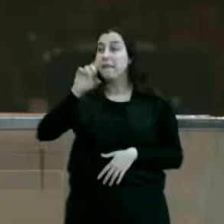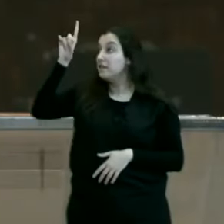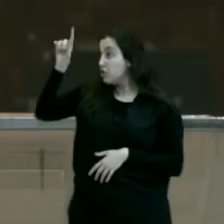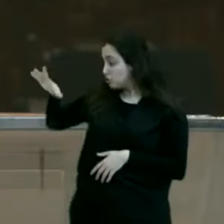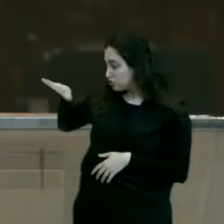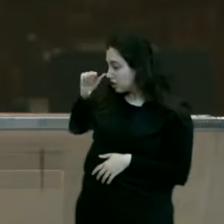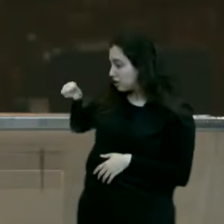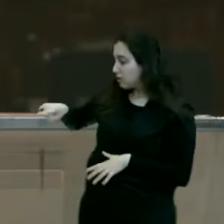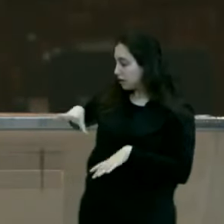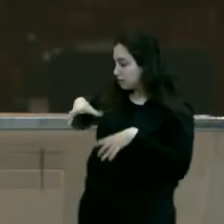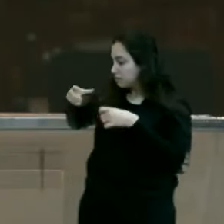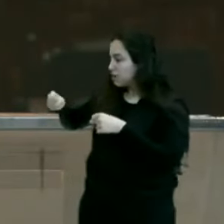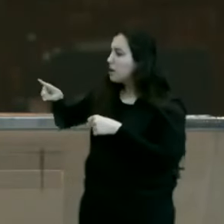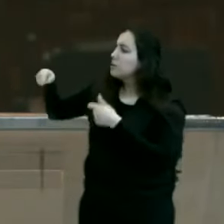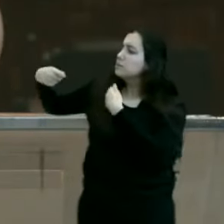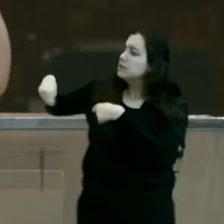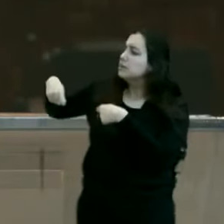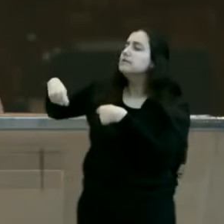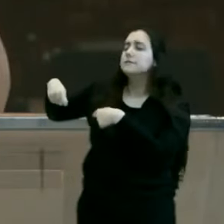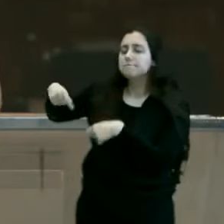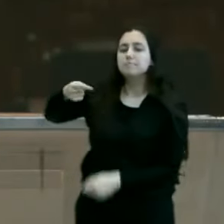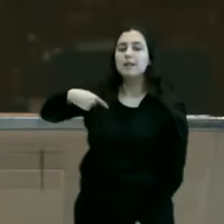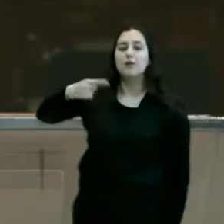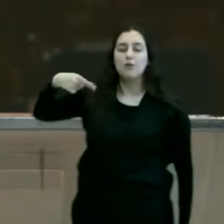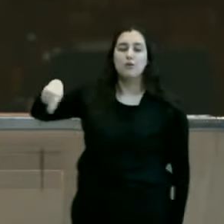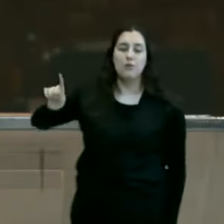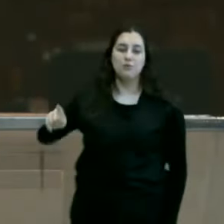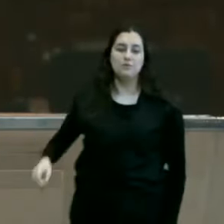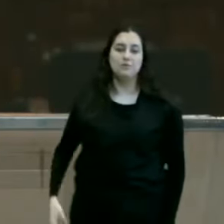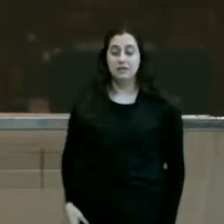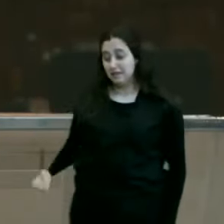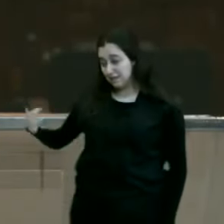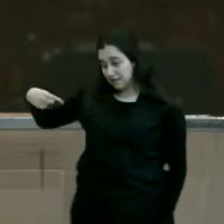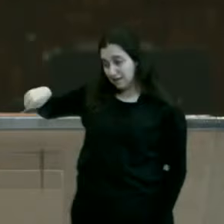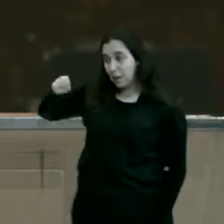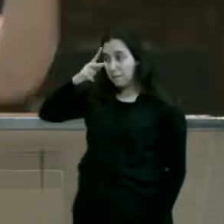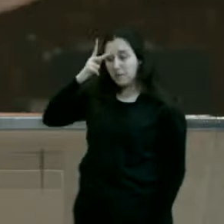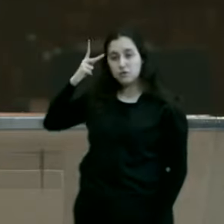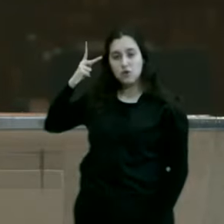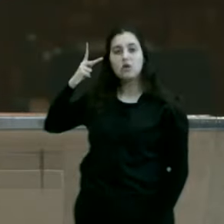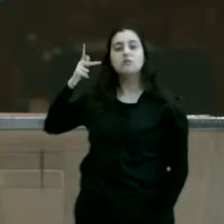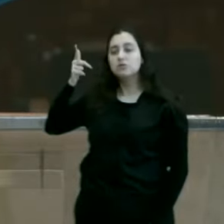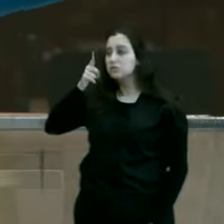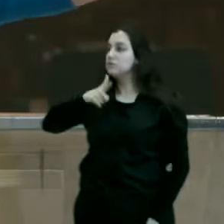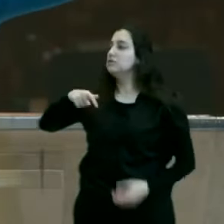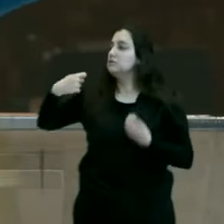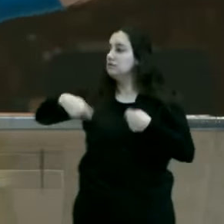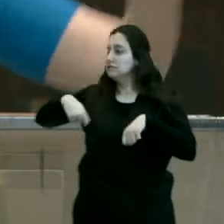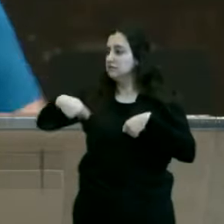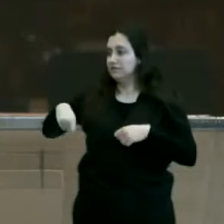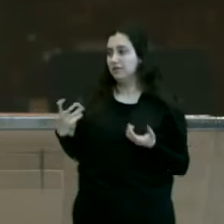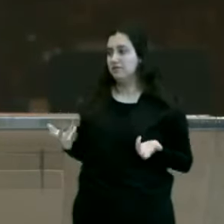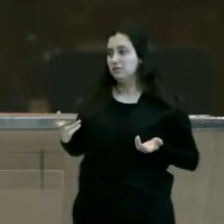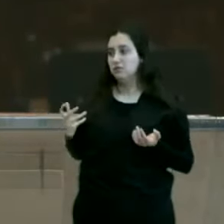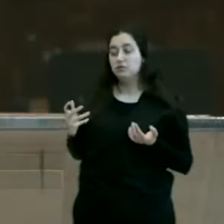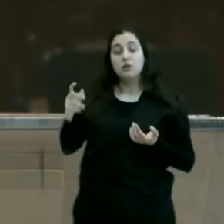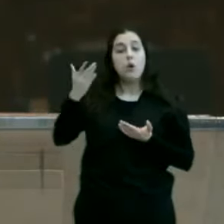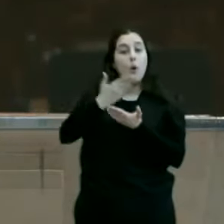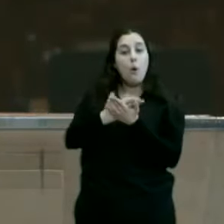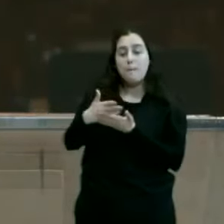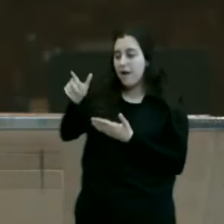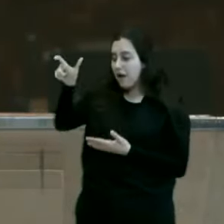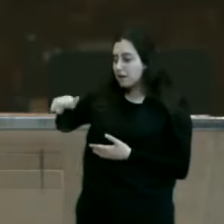nós vemos uma necessidade. Esses homens encontraram uma necessidade naquela época. Tudo começa com uma pessoa.